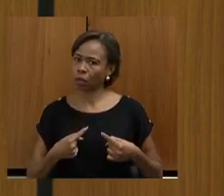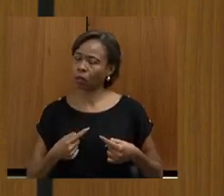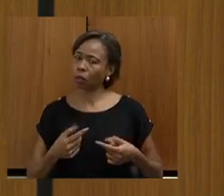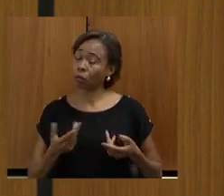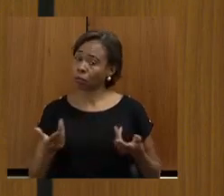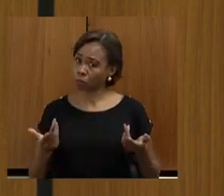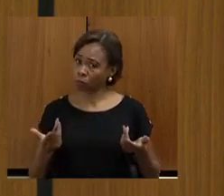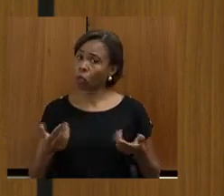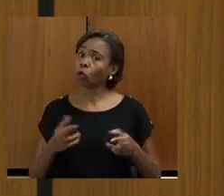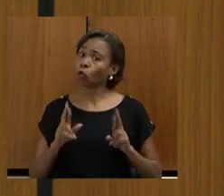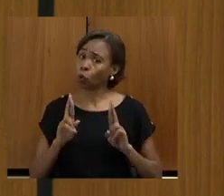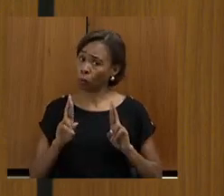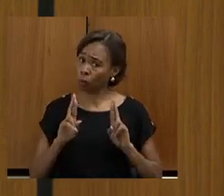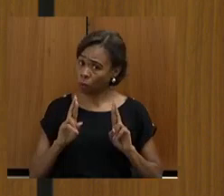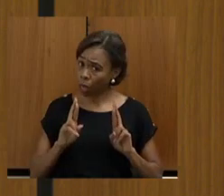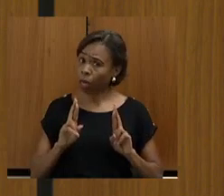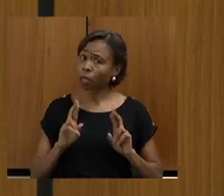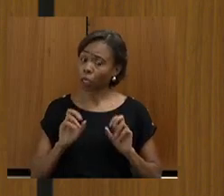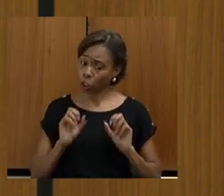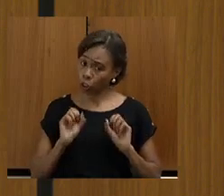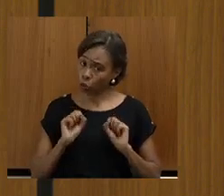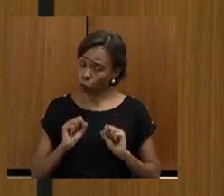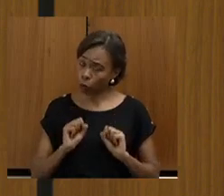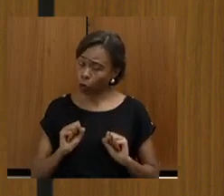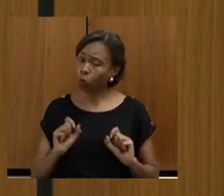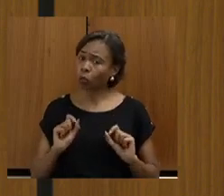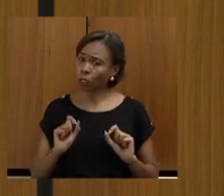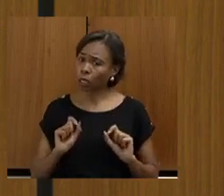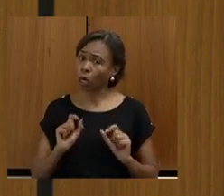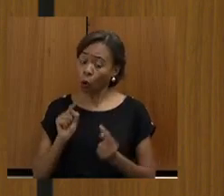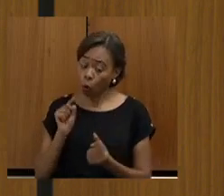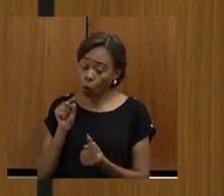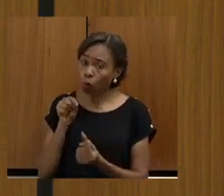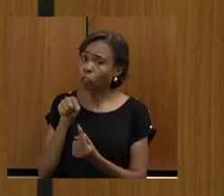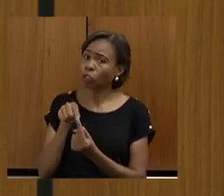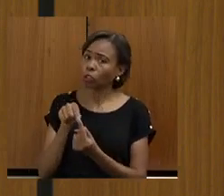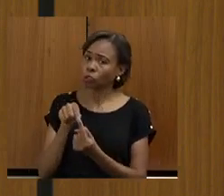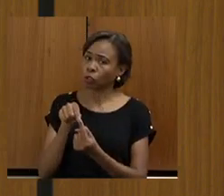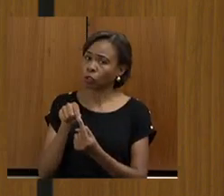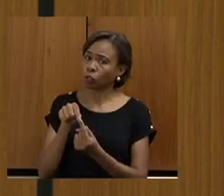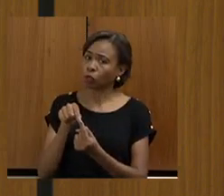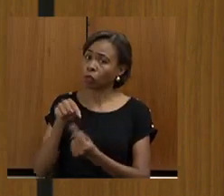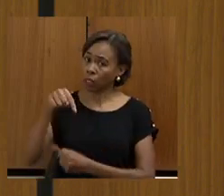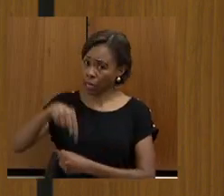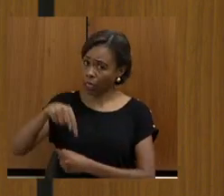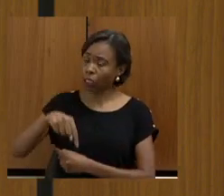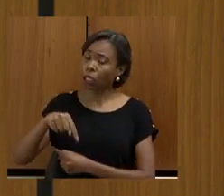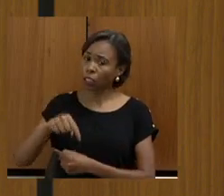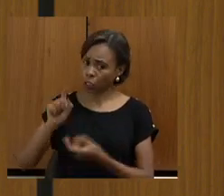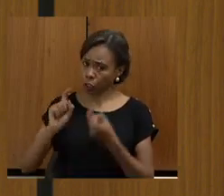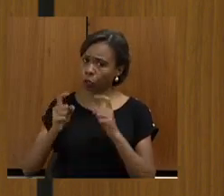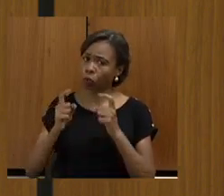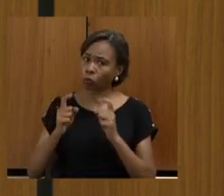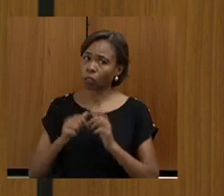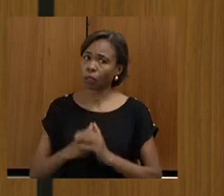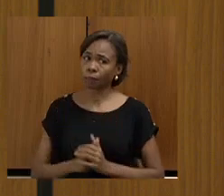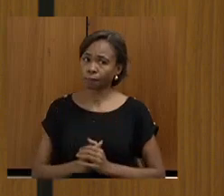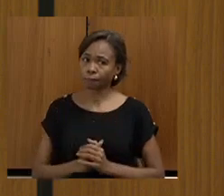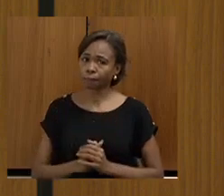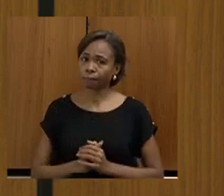tenha condição de seguir o objetivo dessa sentada, deputada. Até espero